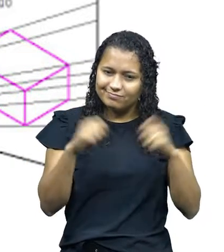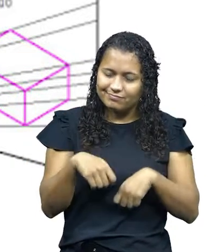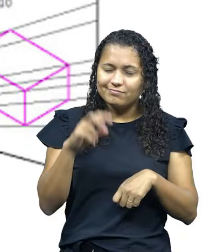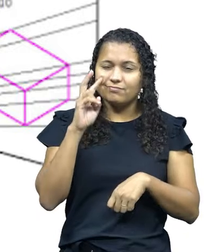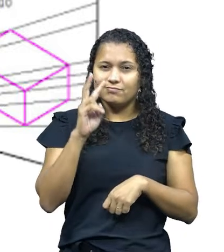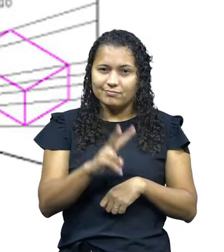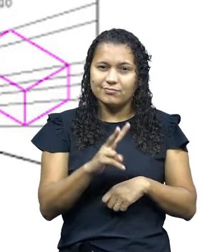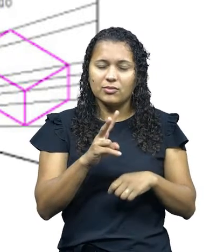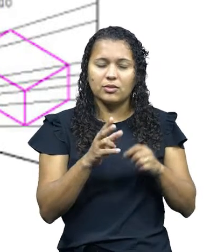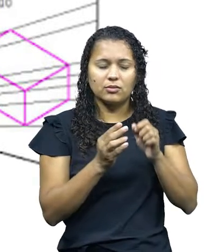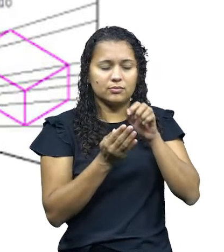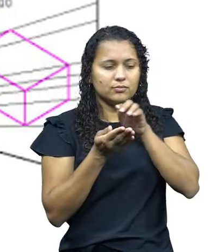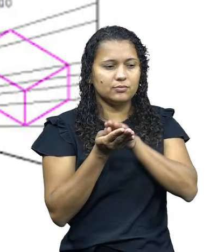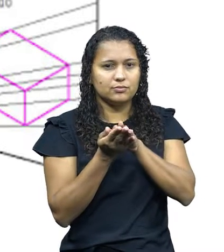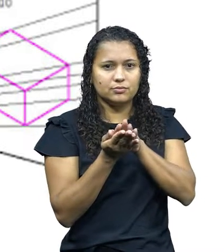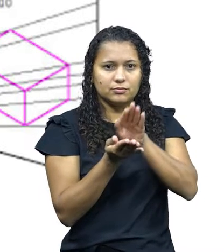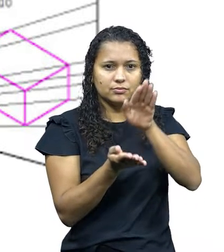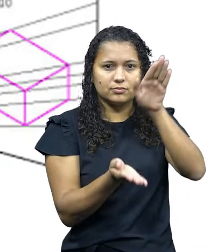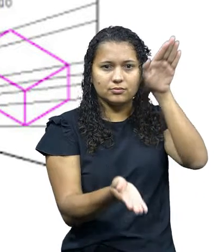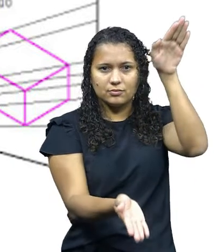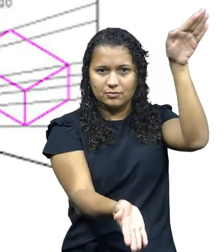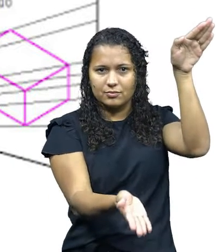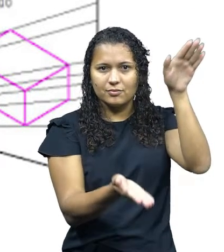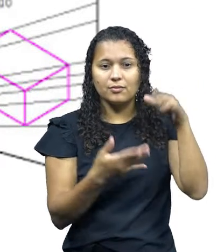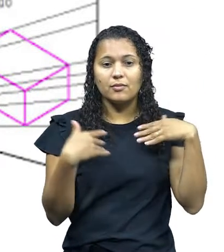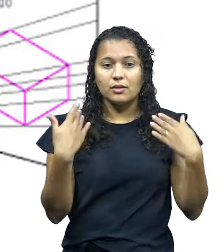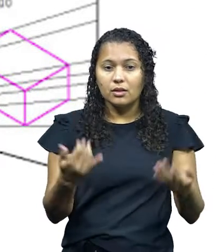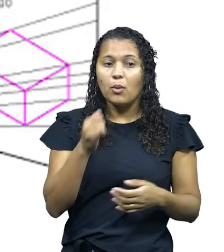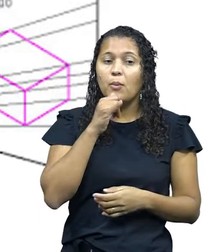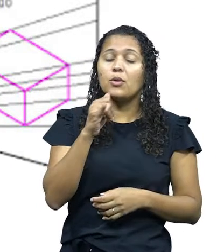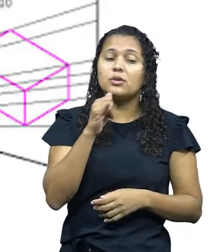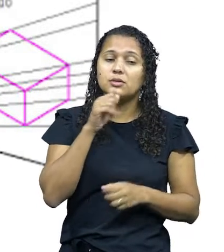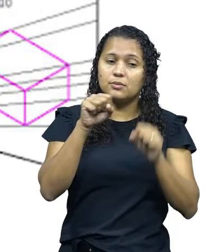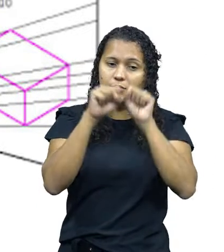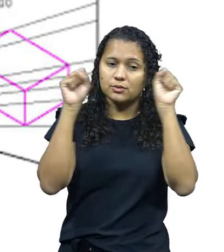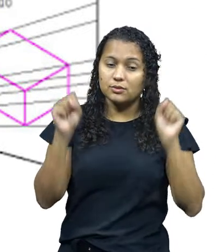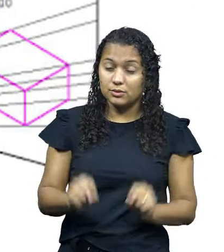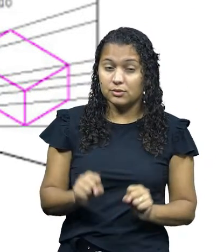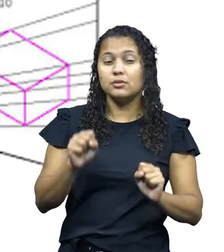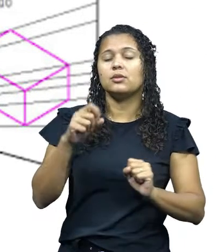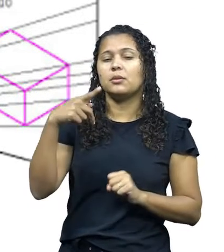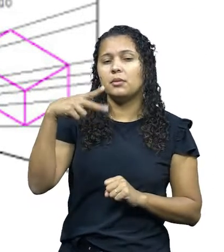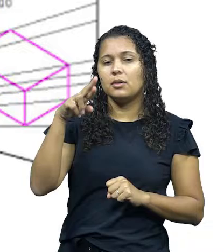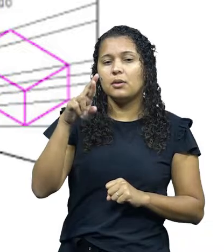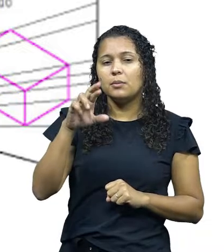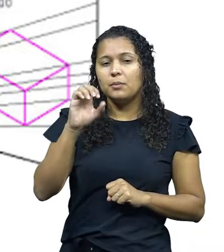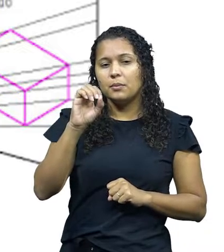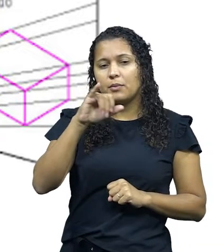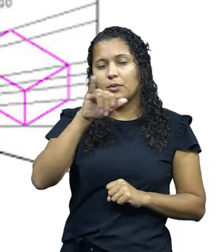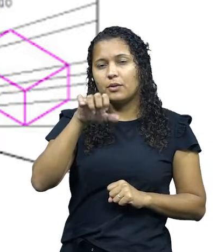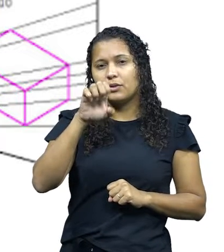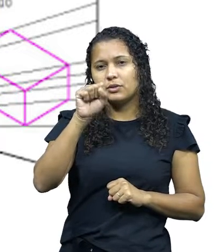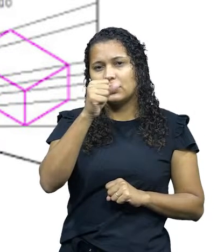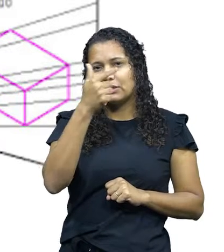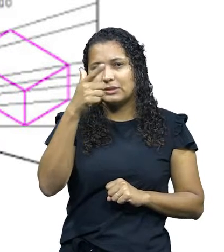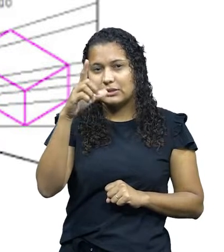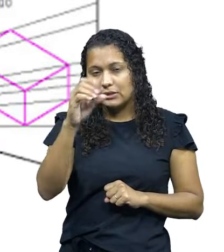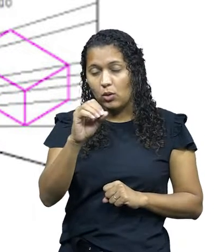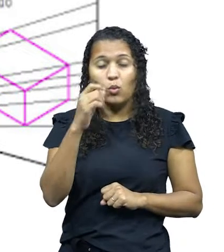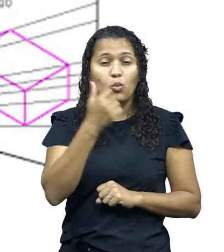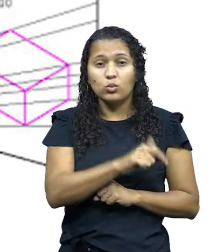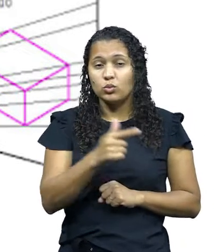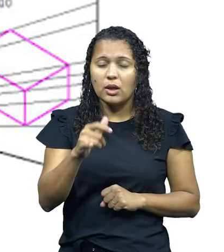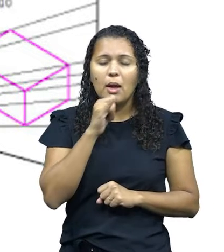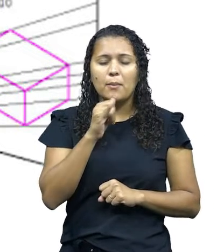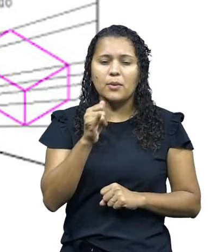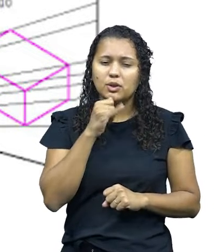pouquinho maior do que a imagem original. Então, no sistema de projeções cônicas, as dimensões da projeção, elas não